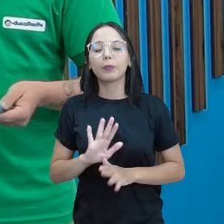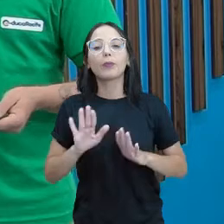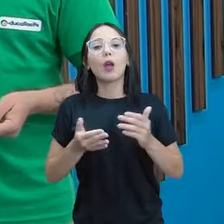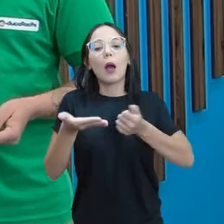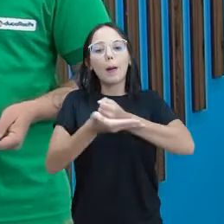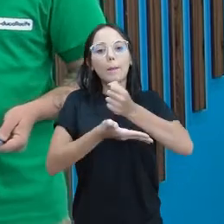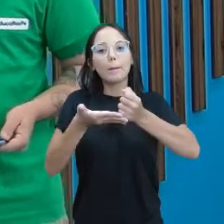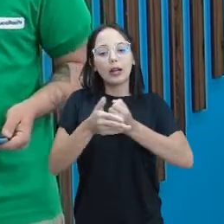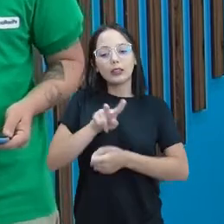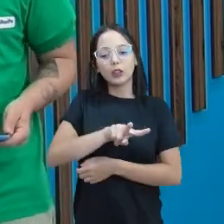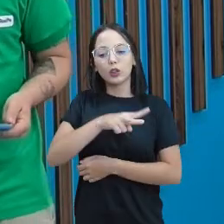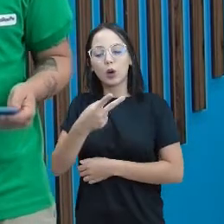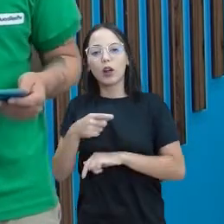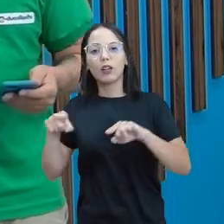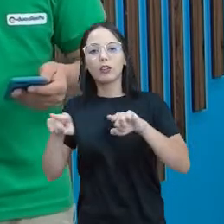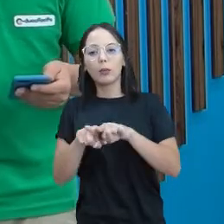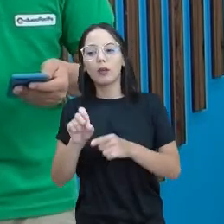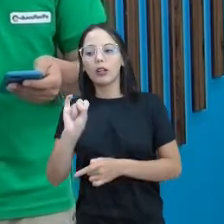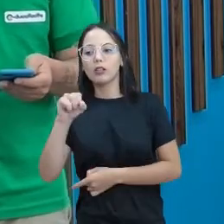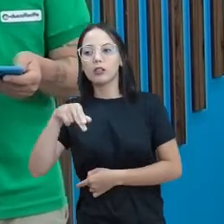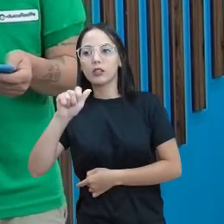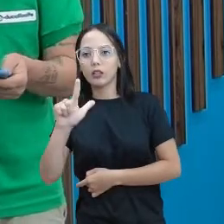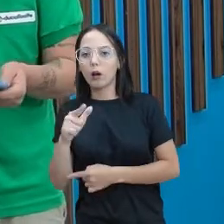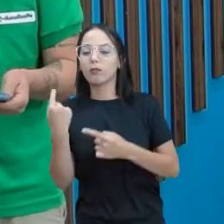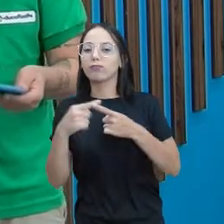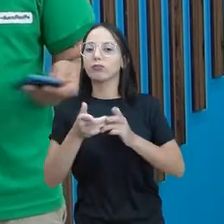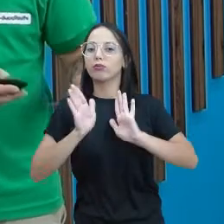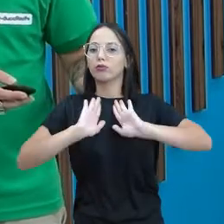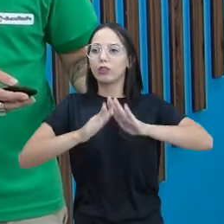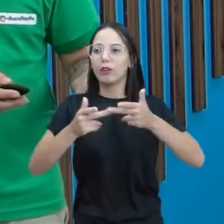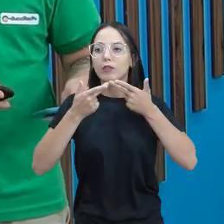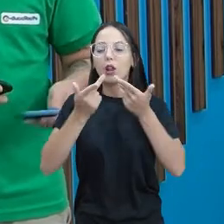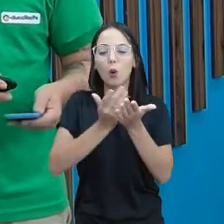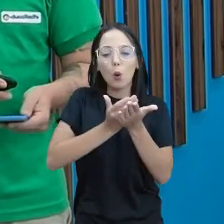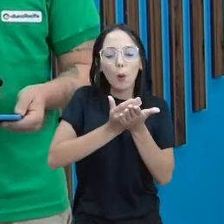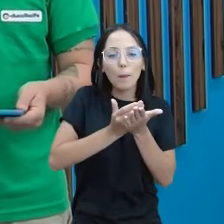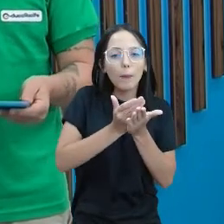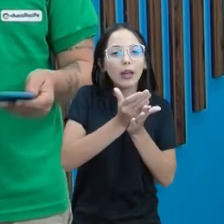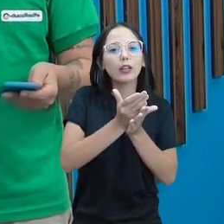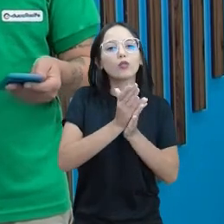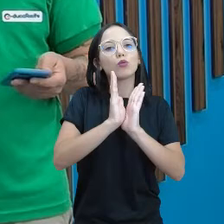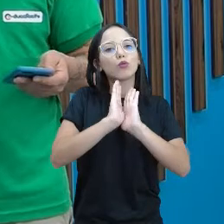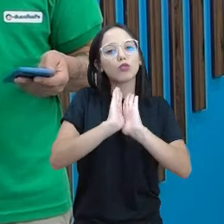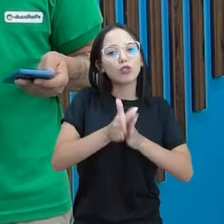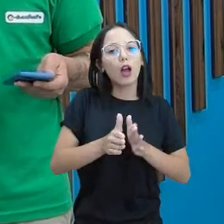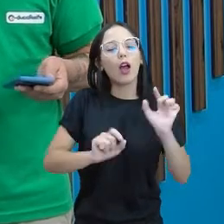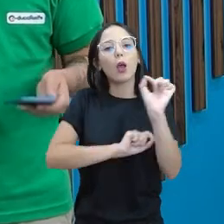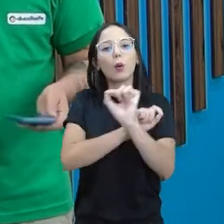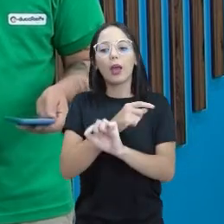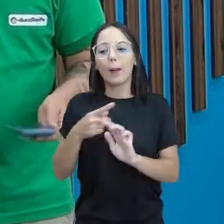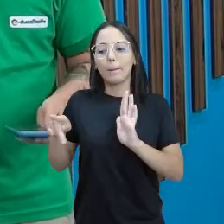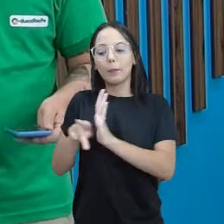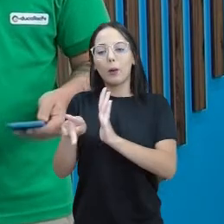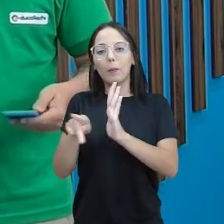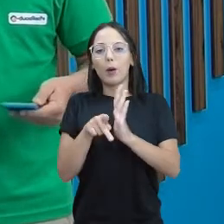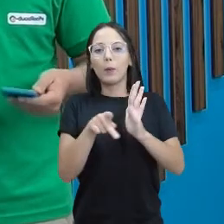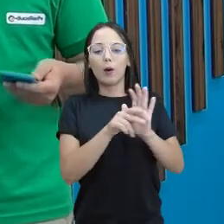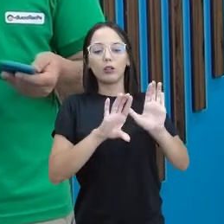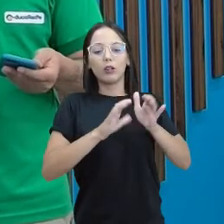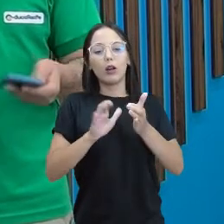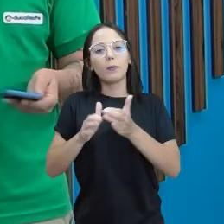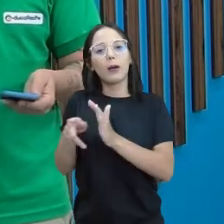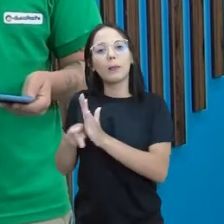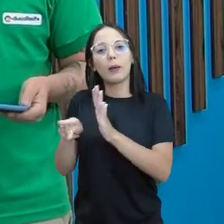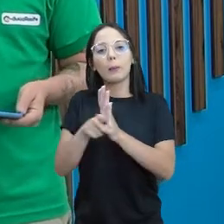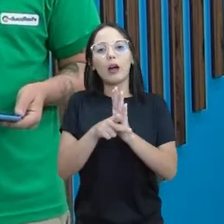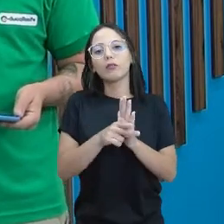base e troca o sinal do expoente. Como a gente está dizendo desde o início, a gente está trabalhando com as propriedades, tá certo? A gente